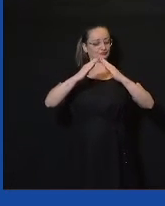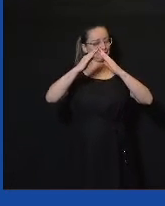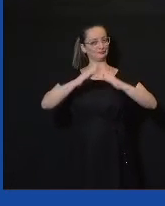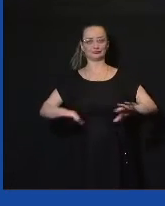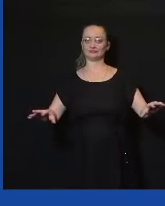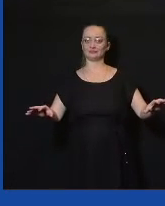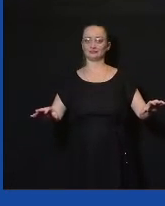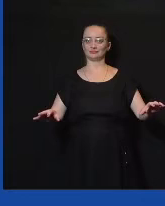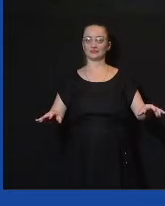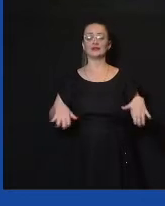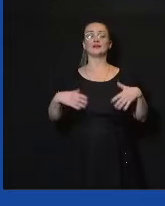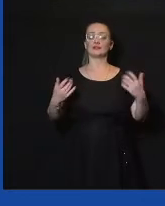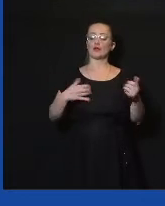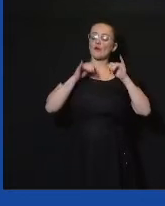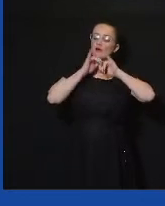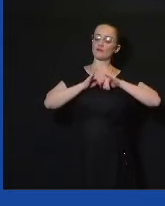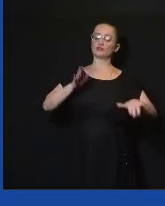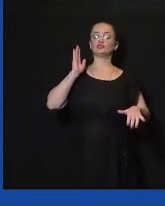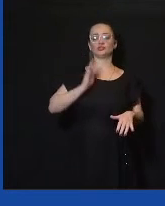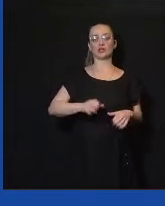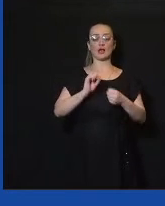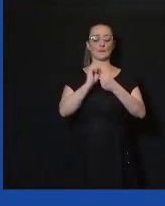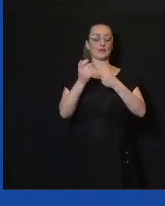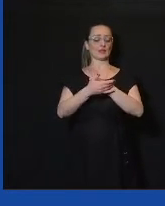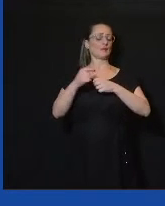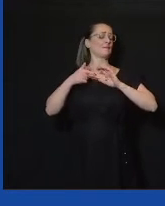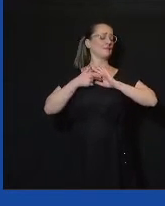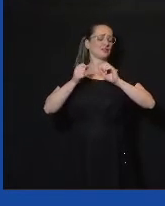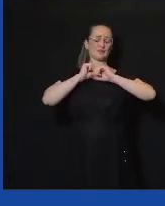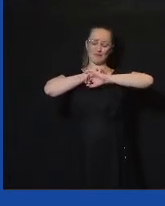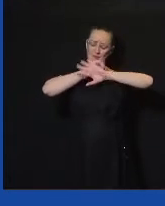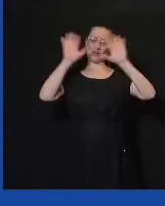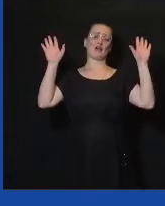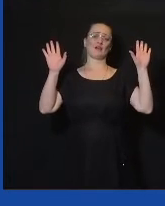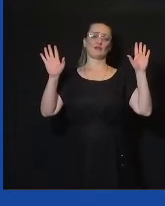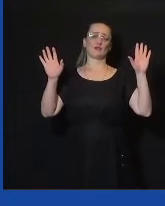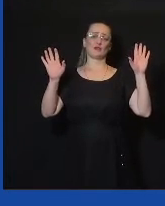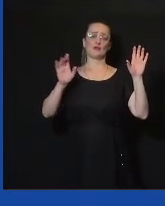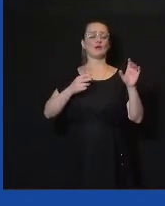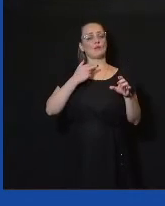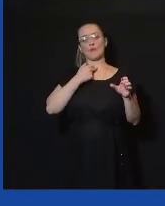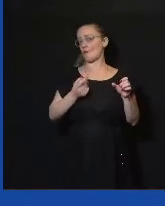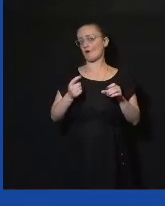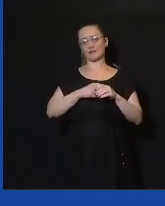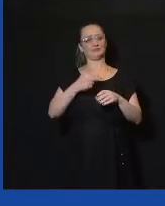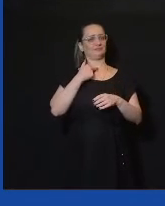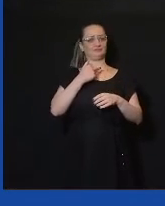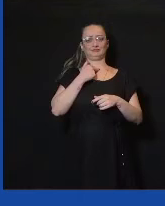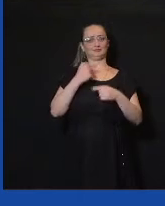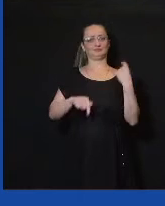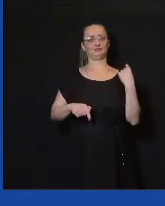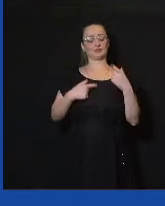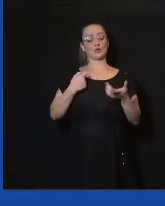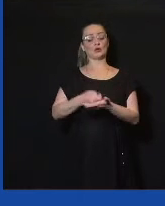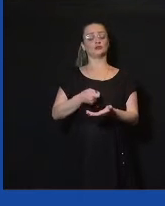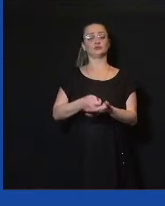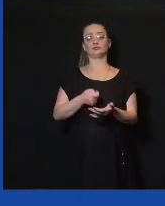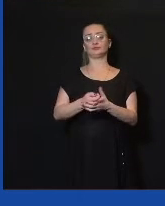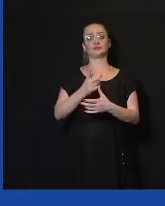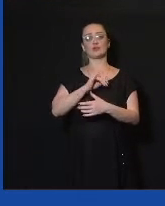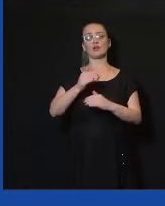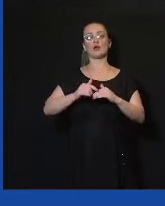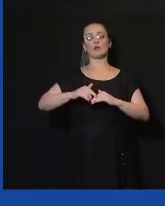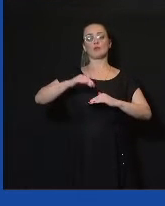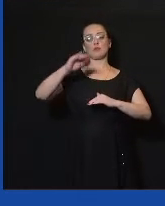Então, o recado foi dado, a pandemia veio para escancarar tudo, e não pode voltar. Então, está na hora de exigir isso. Não vai aumentar o número